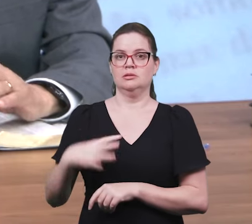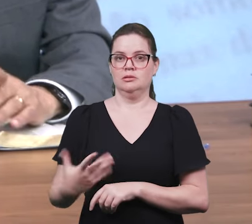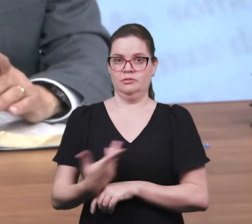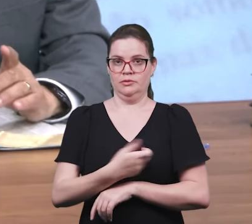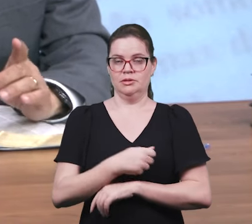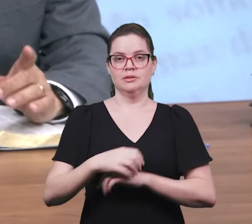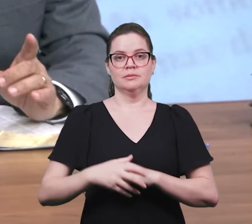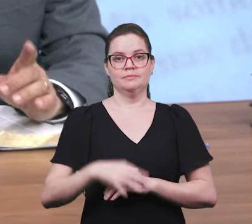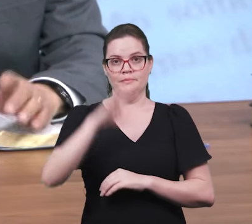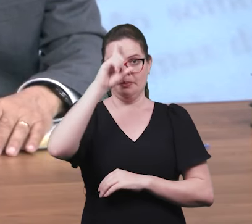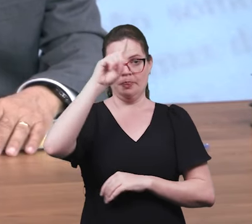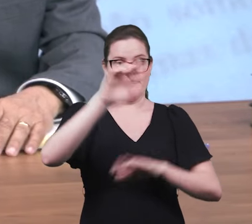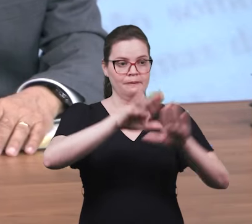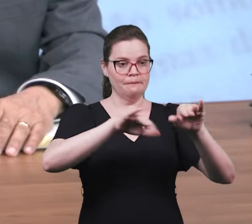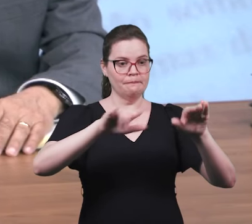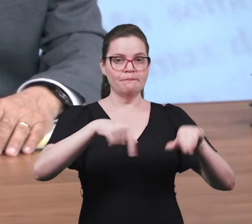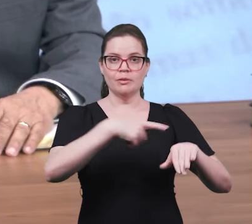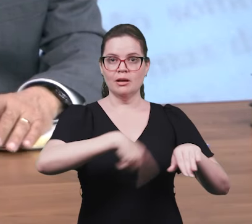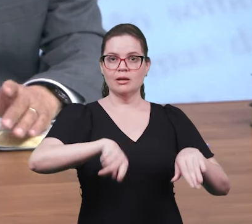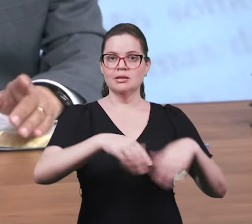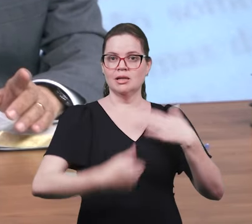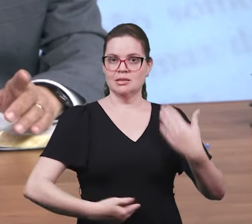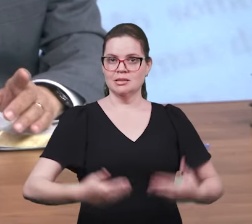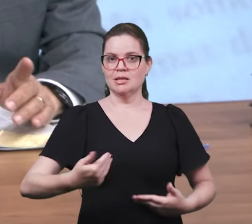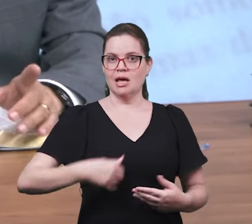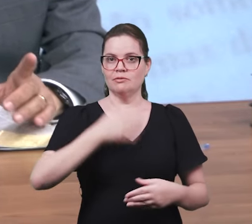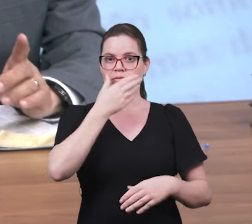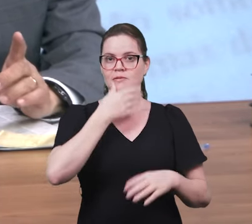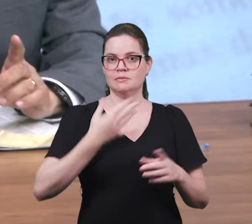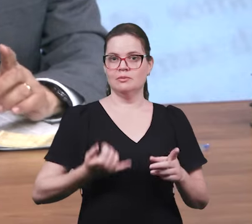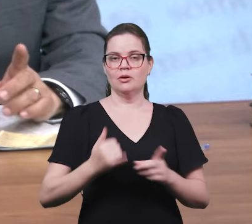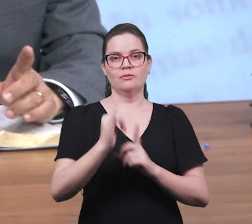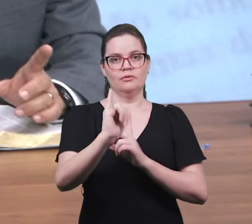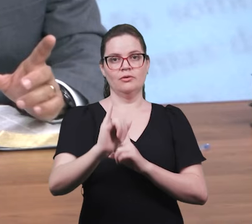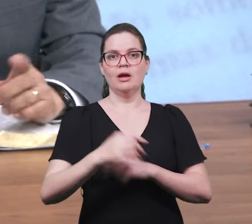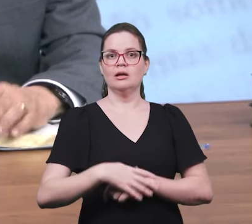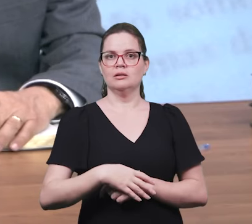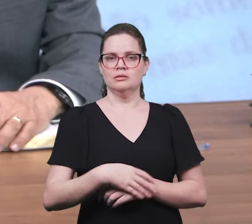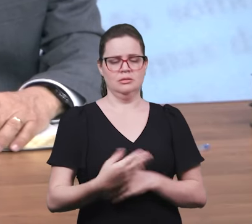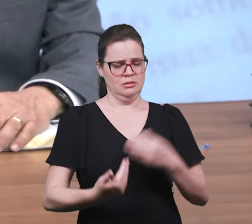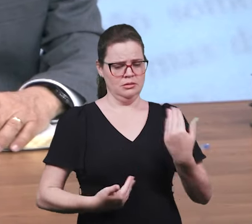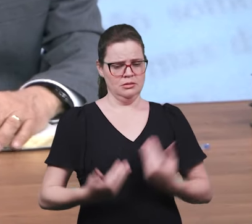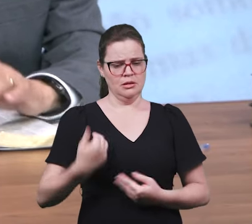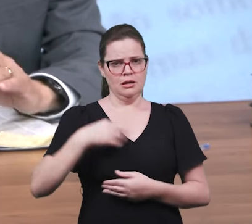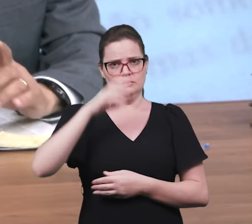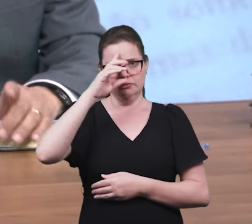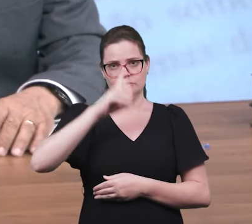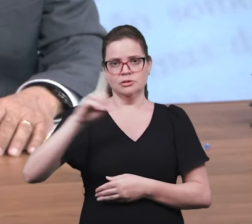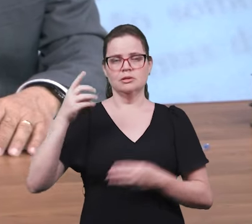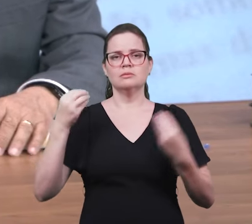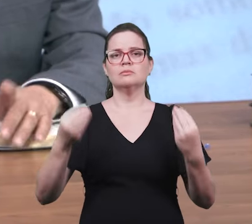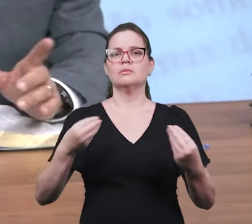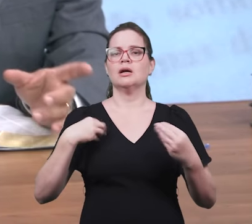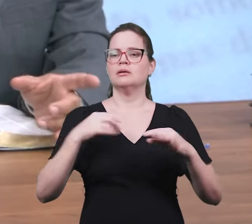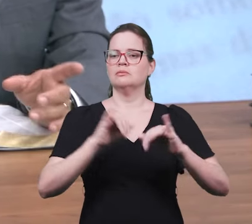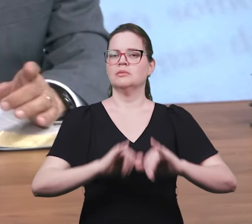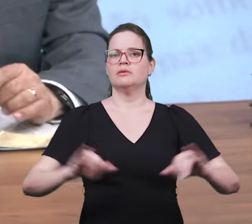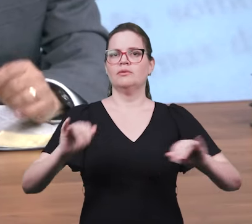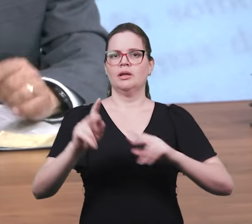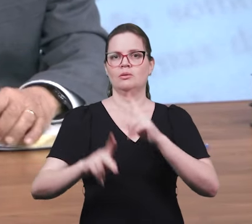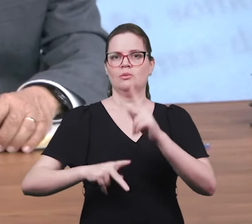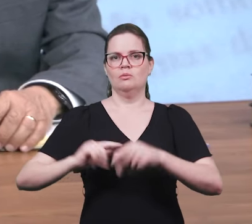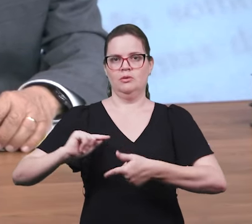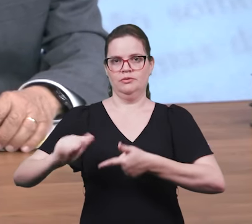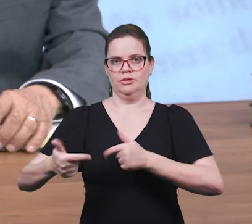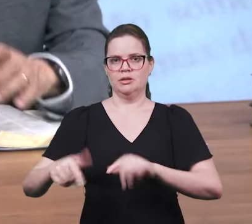esses destemidos servos, conhecidos como homens de Deus, para falar à nação de Israel